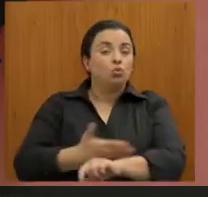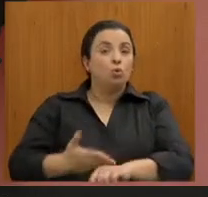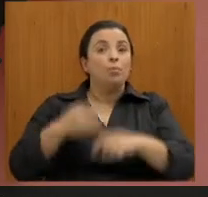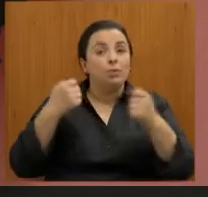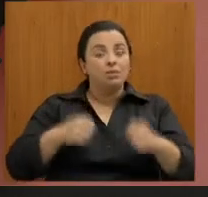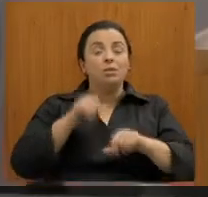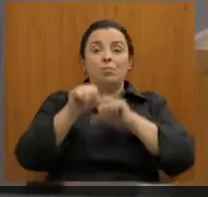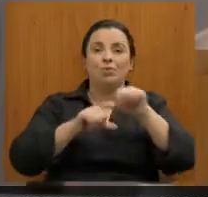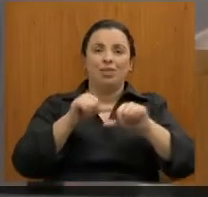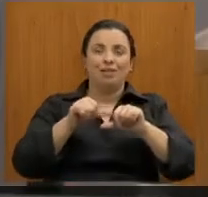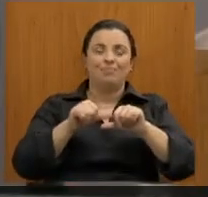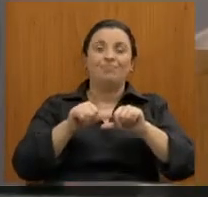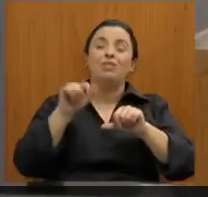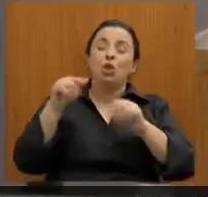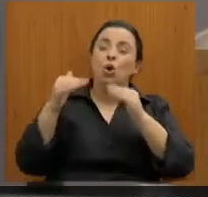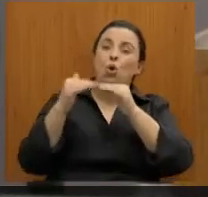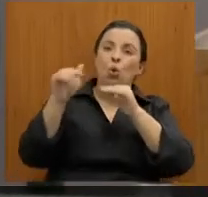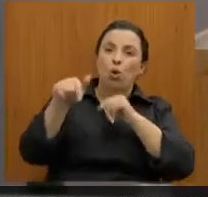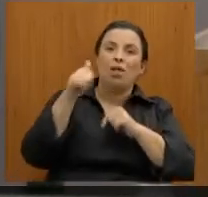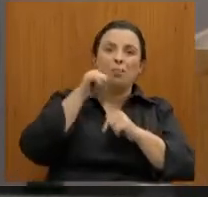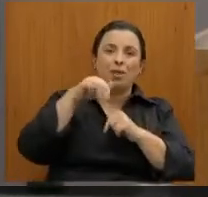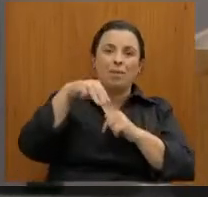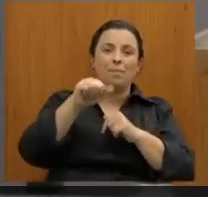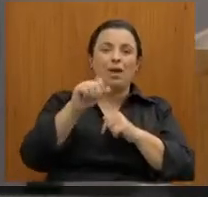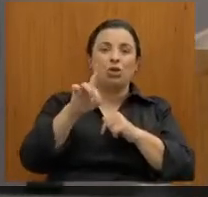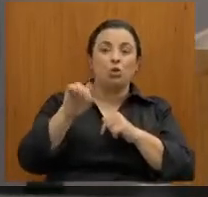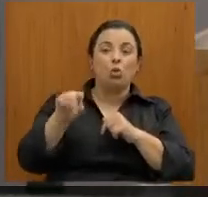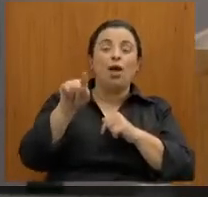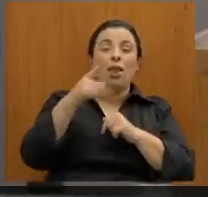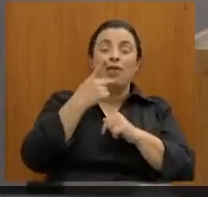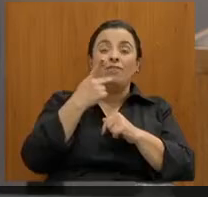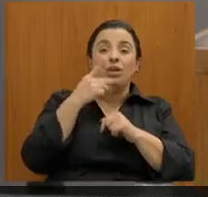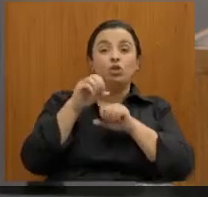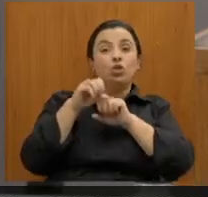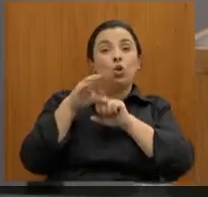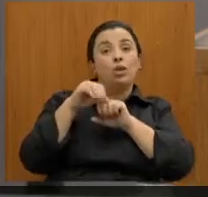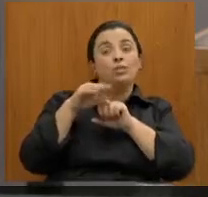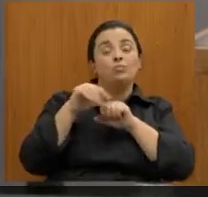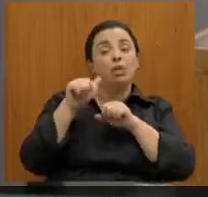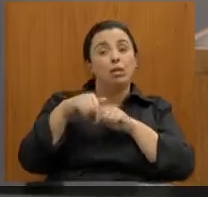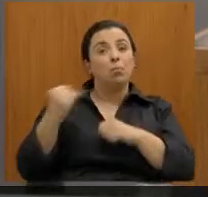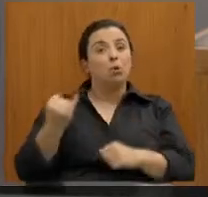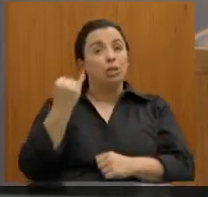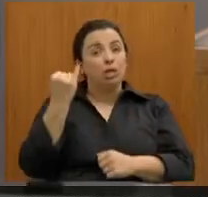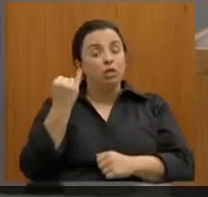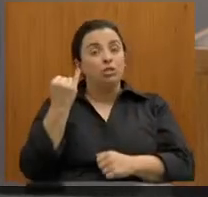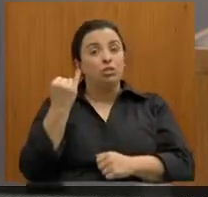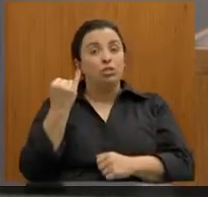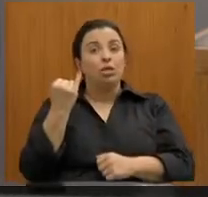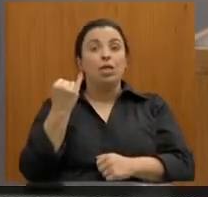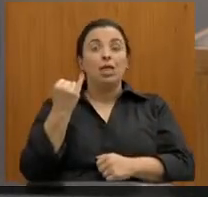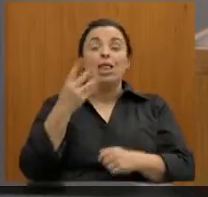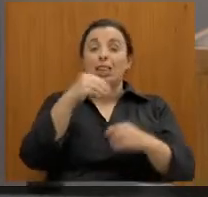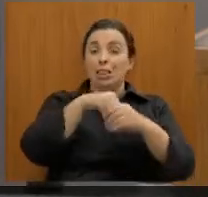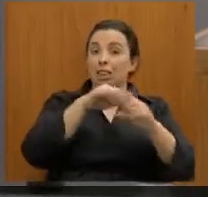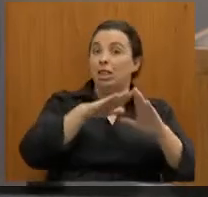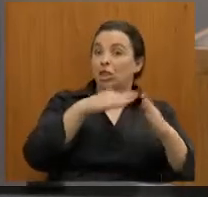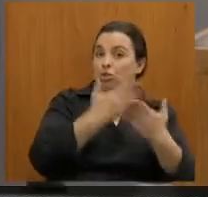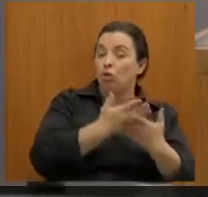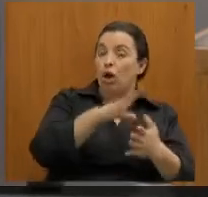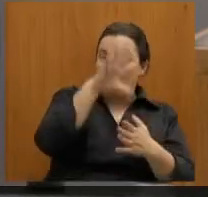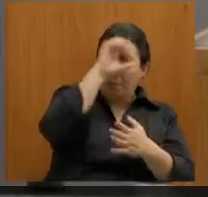fantástica quando ela fala de conhecimento porque esse conhecimento necessário na escola e para cada um de nós